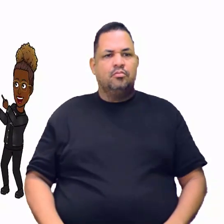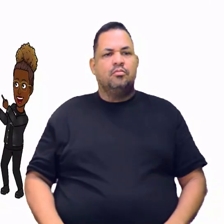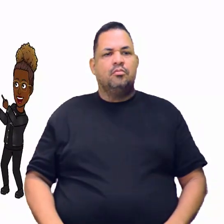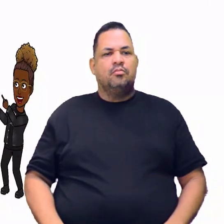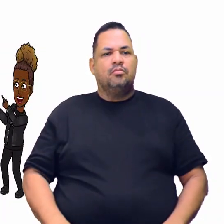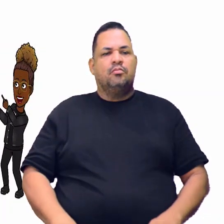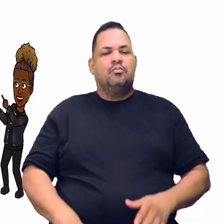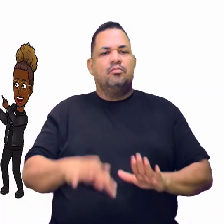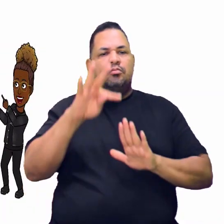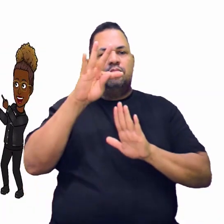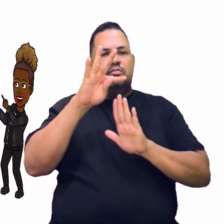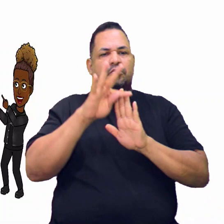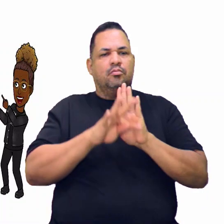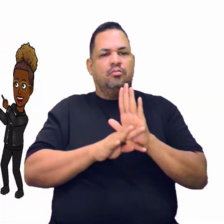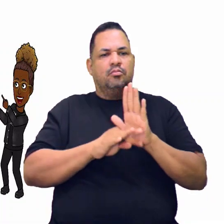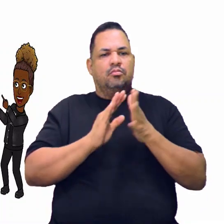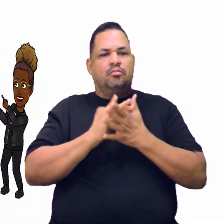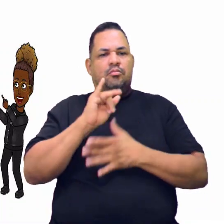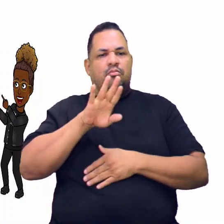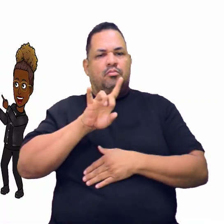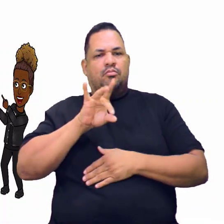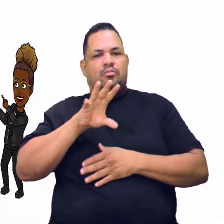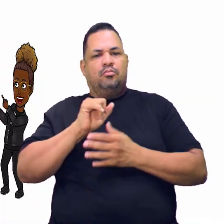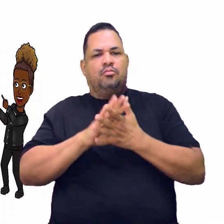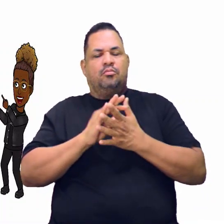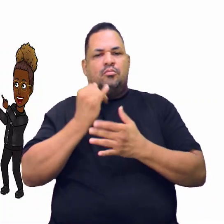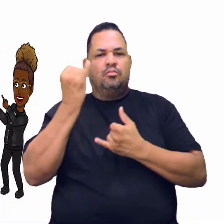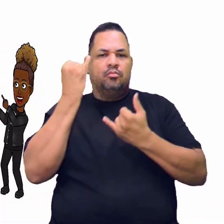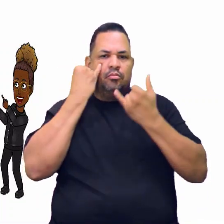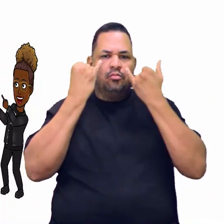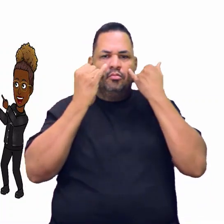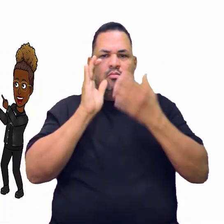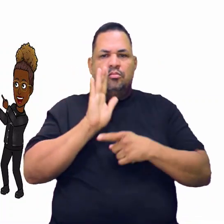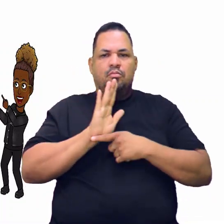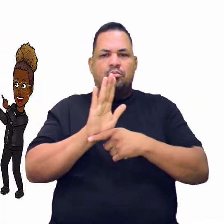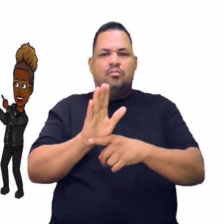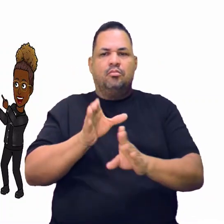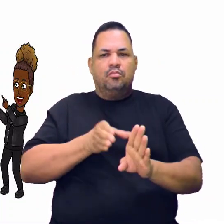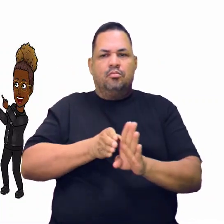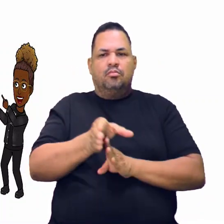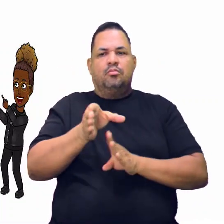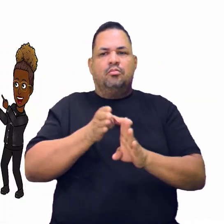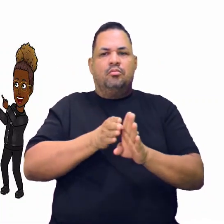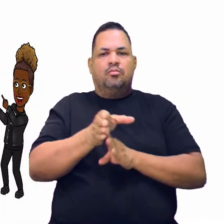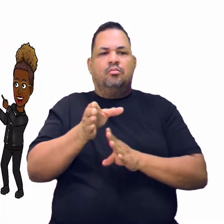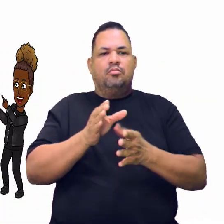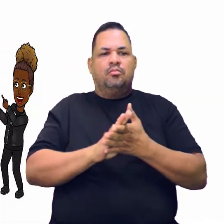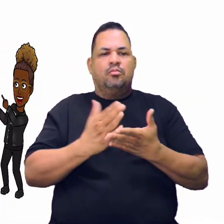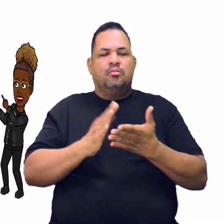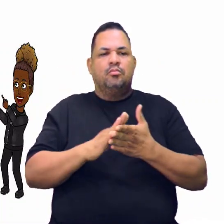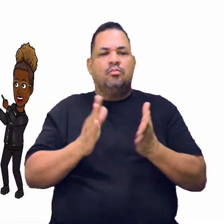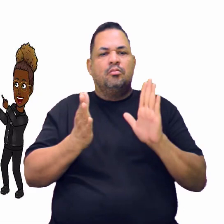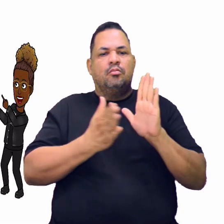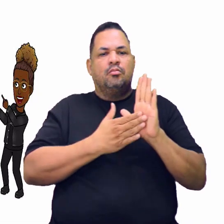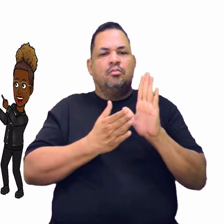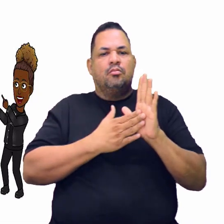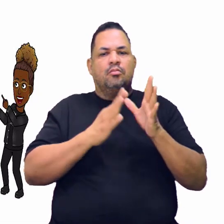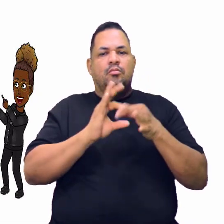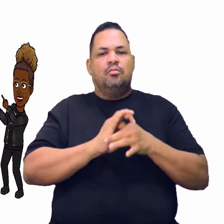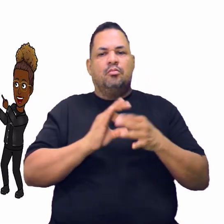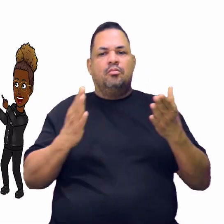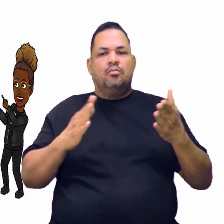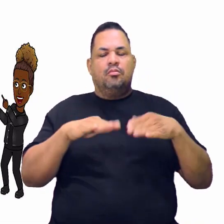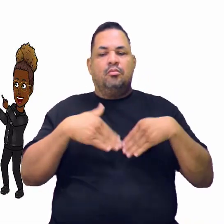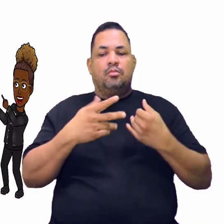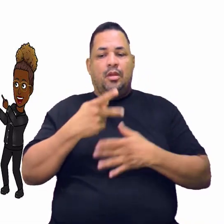Os textos injuntivos informam, ajudam, aconselham, recomendam e propõem, dando alguma liberdade de